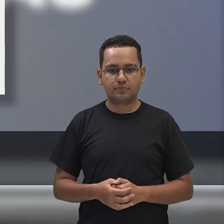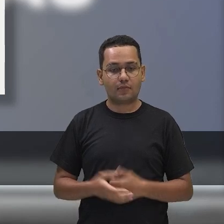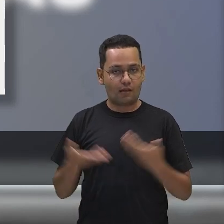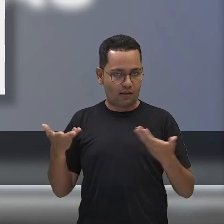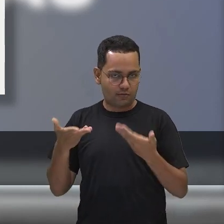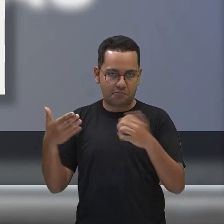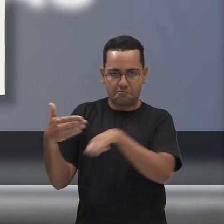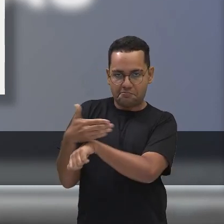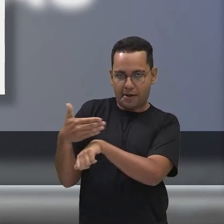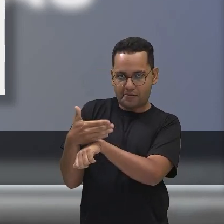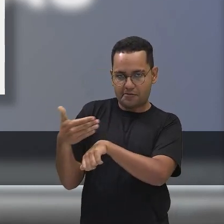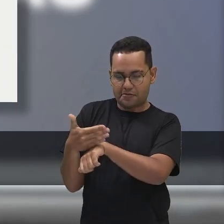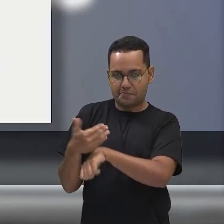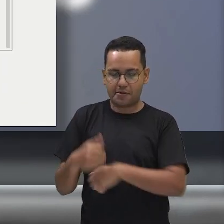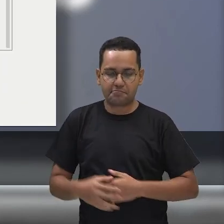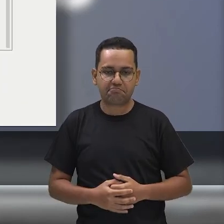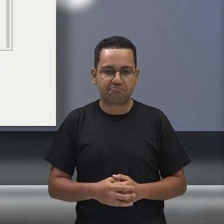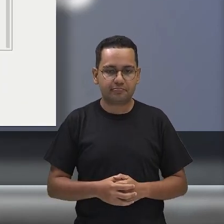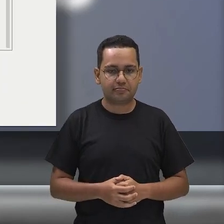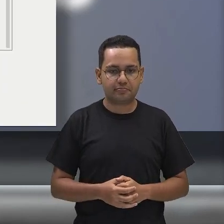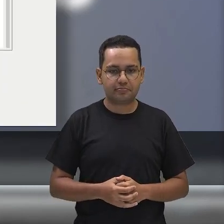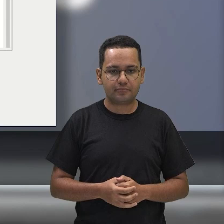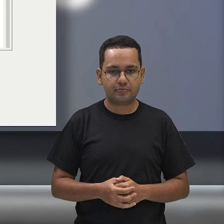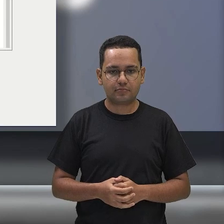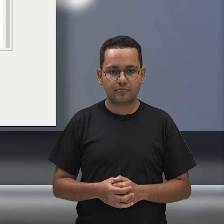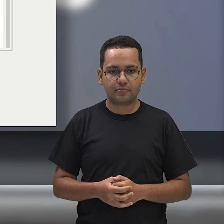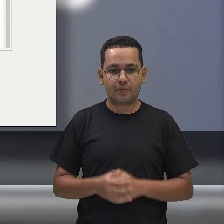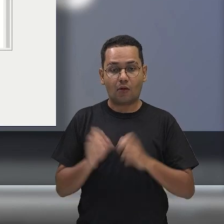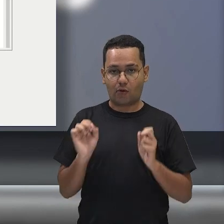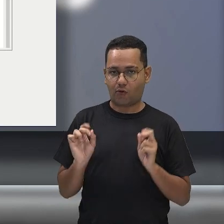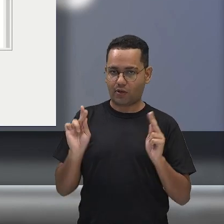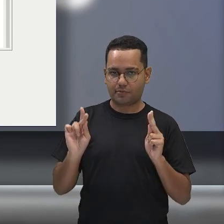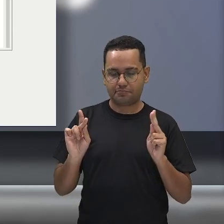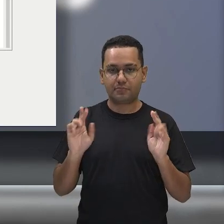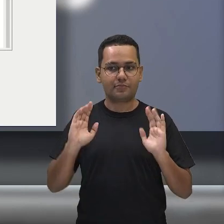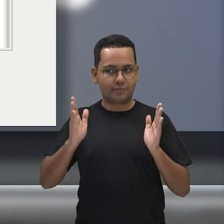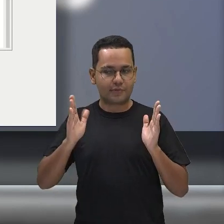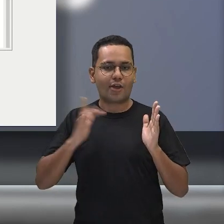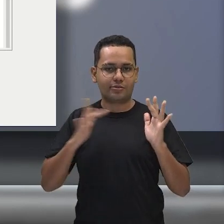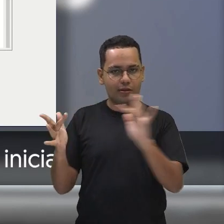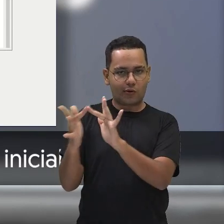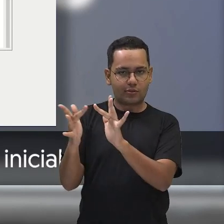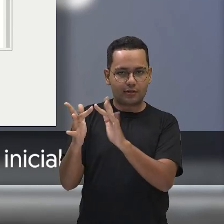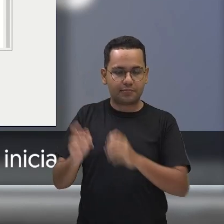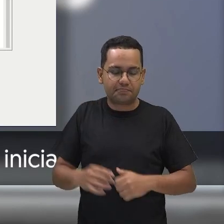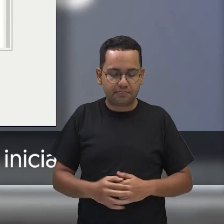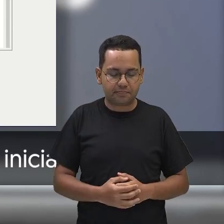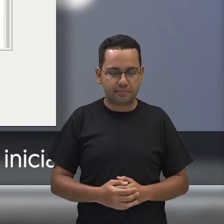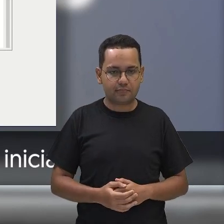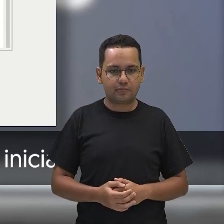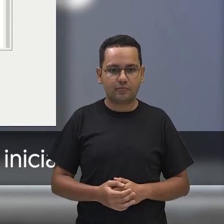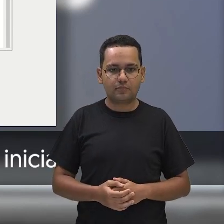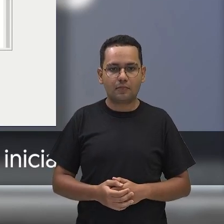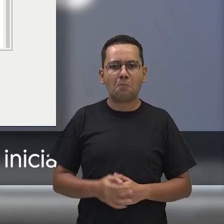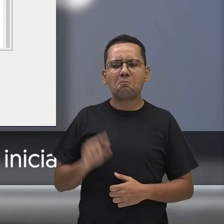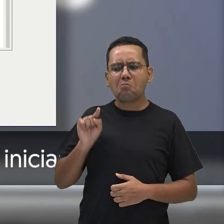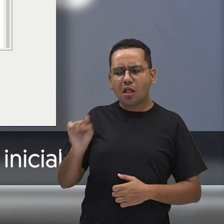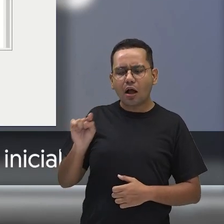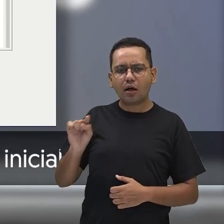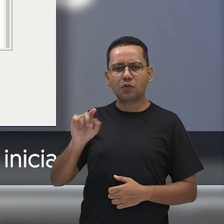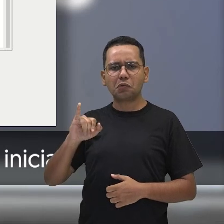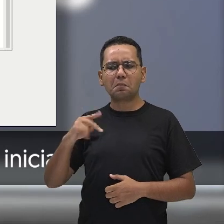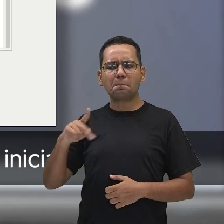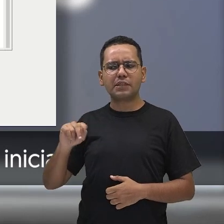Agora é só clicar em conectar. Pronto, você já está conectado. Dentro da plataforma, você